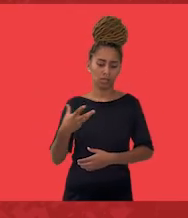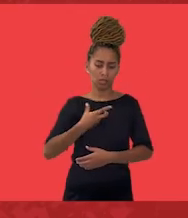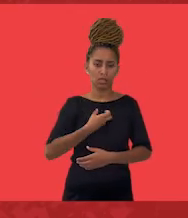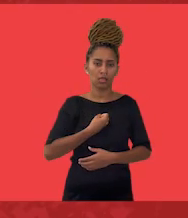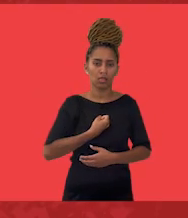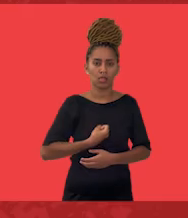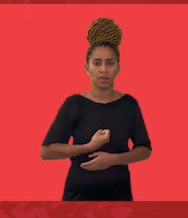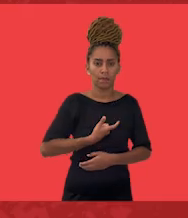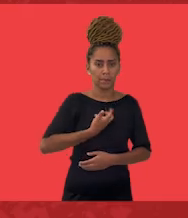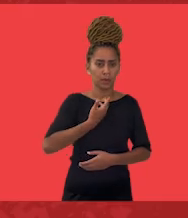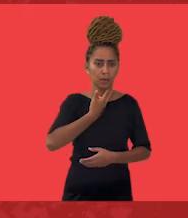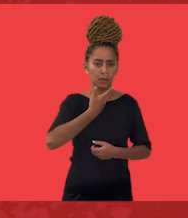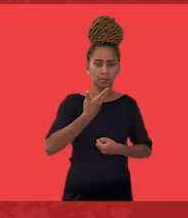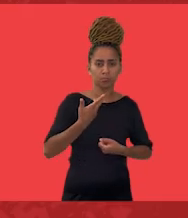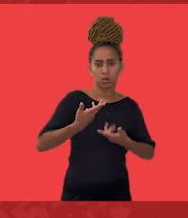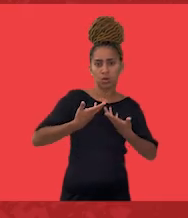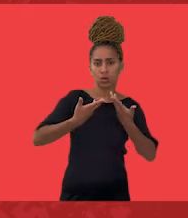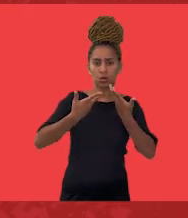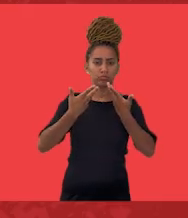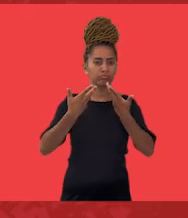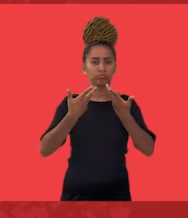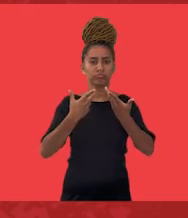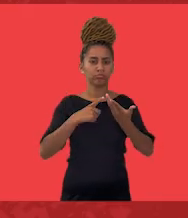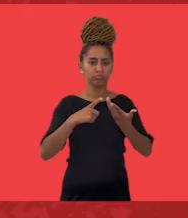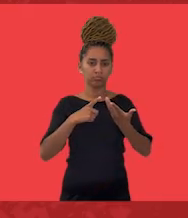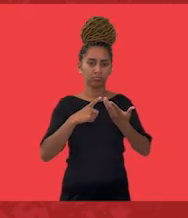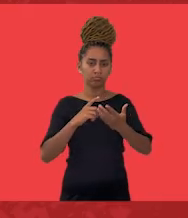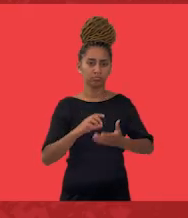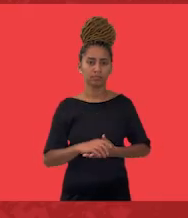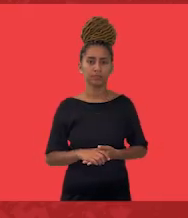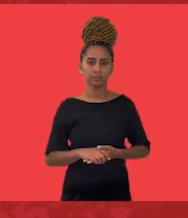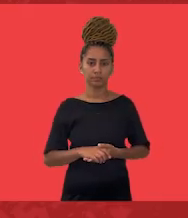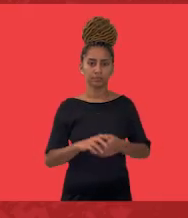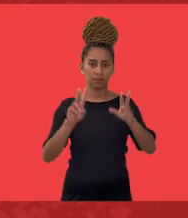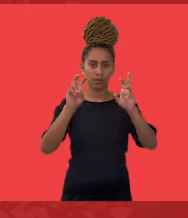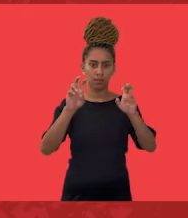rendas brancas. Perdão.